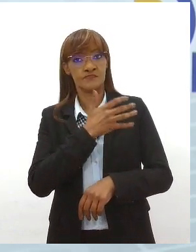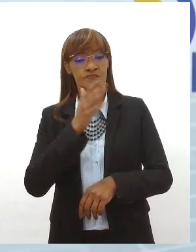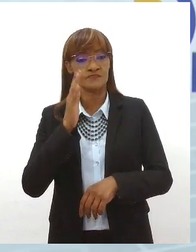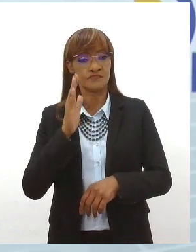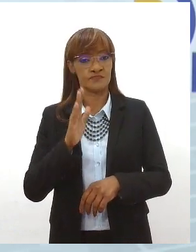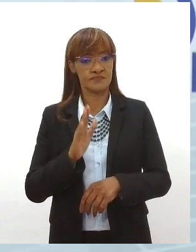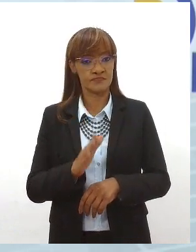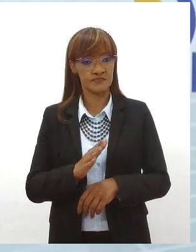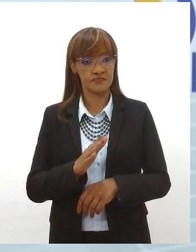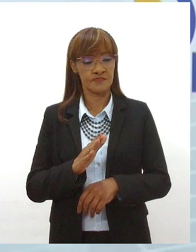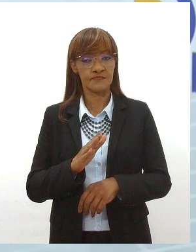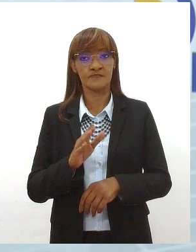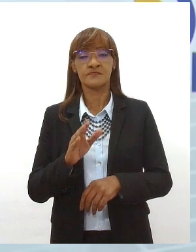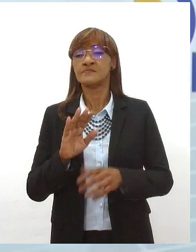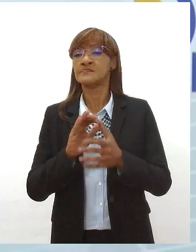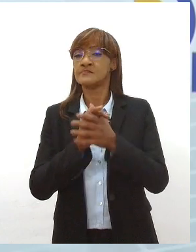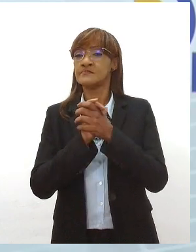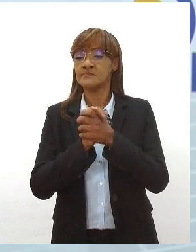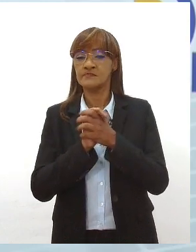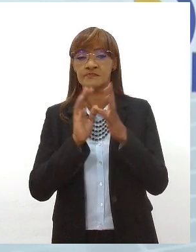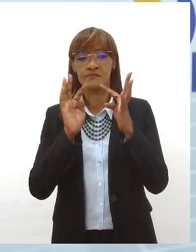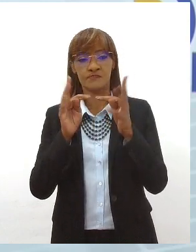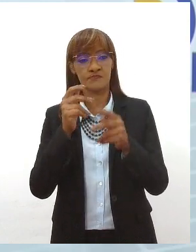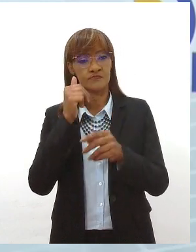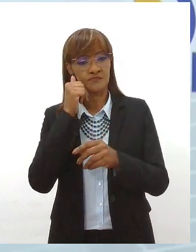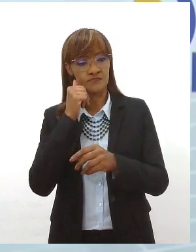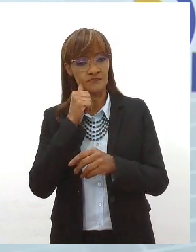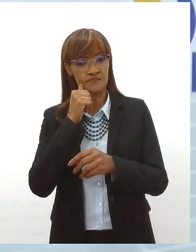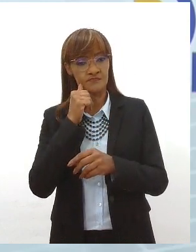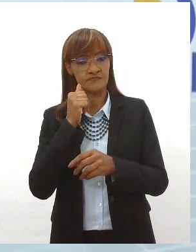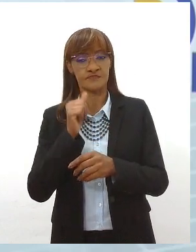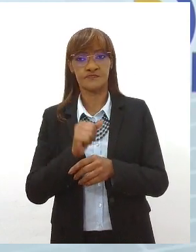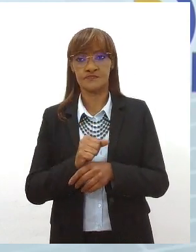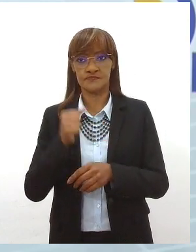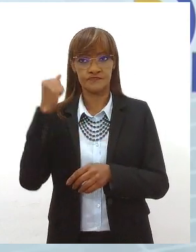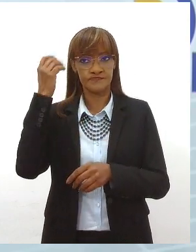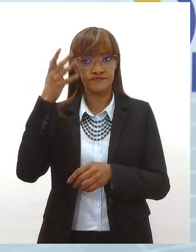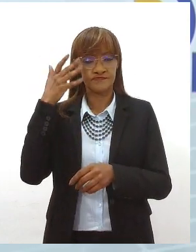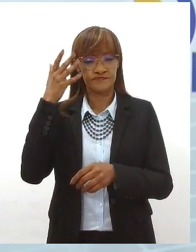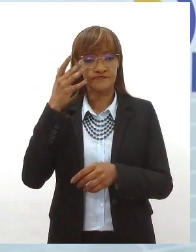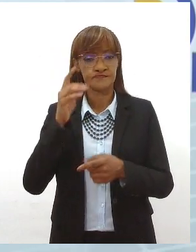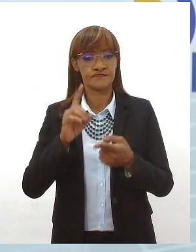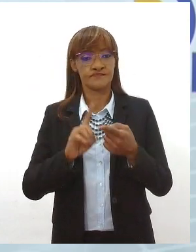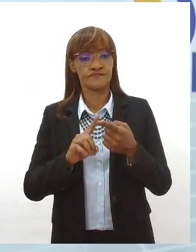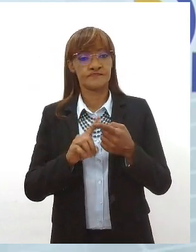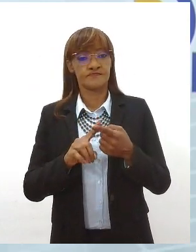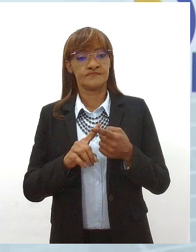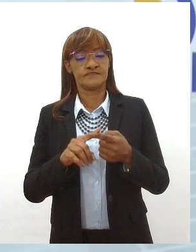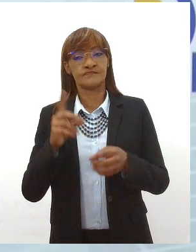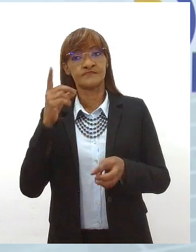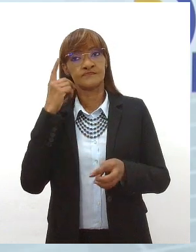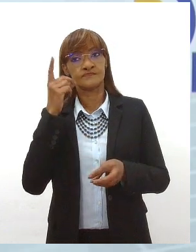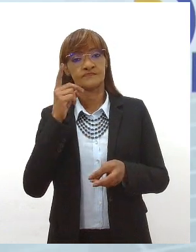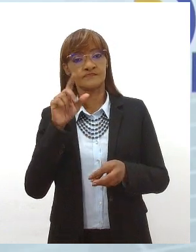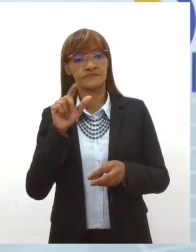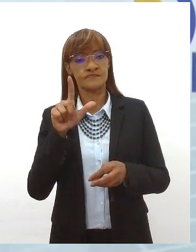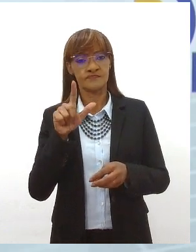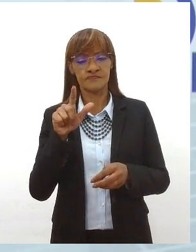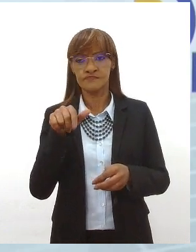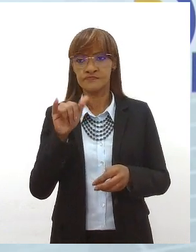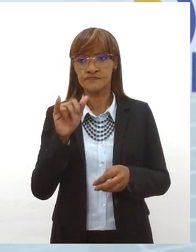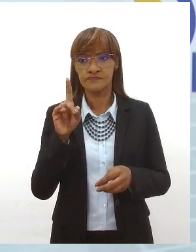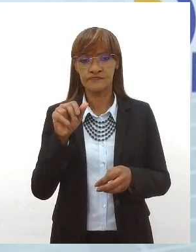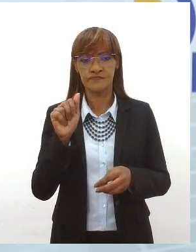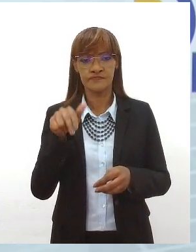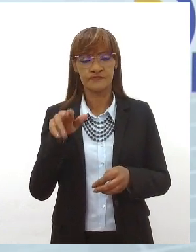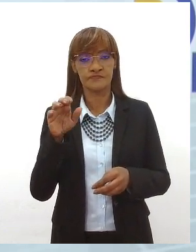brasileiras através de um discurso. Também tivemos a participação da deputada Lidiane Lucena, que trouxe dados da violência aqui em estado de Sergipe, os